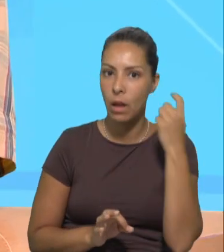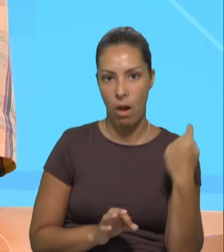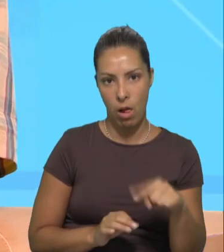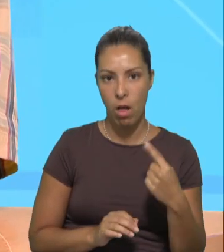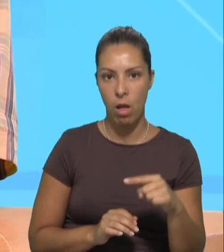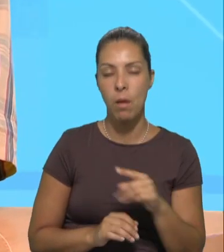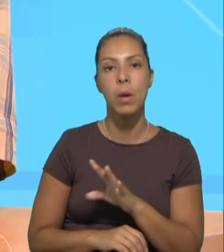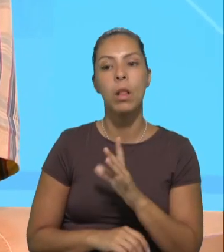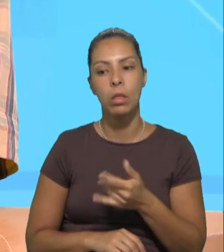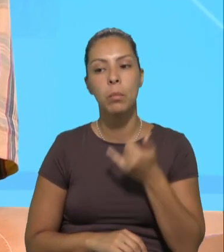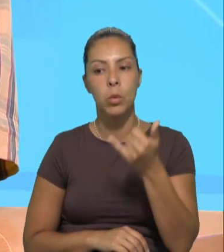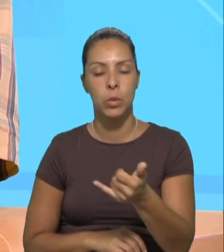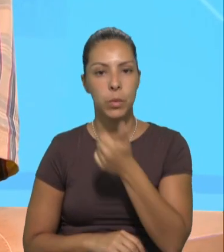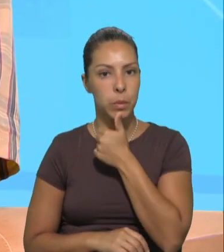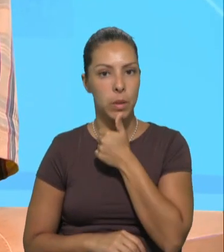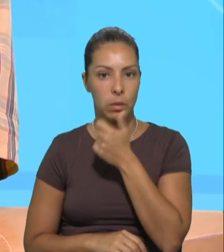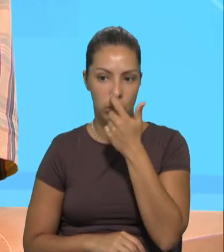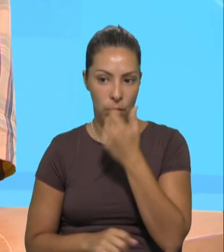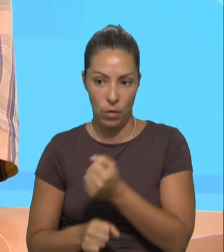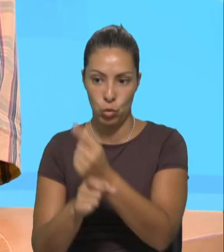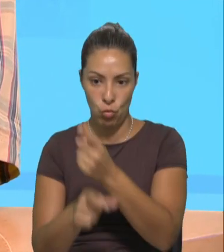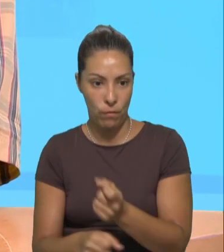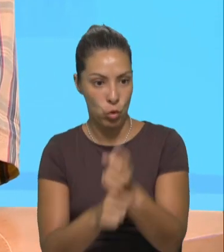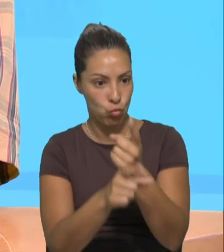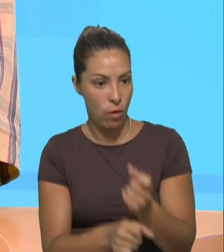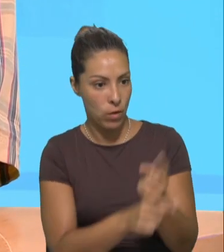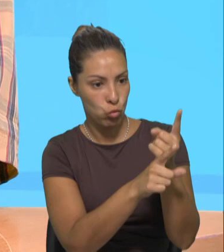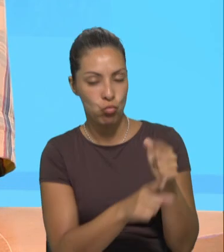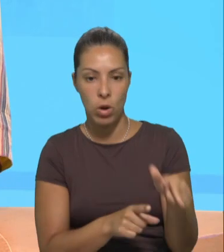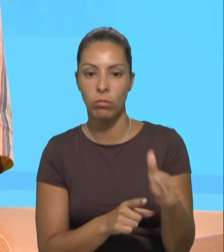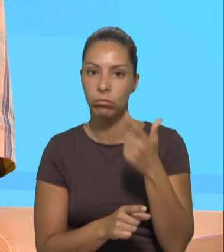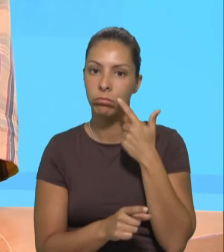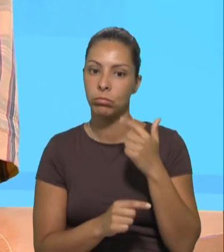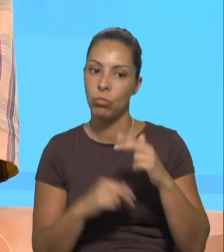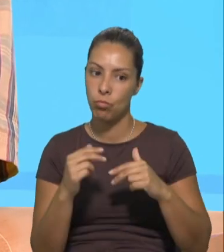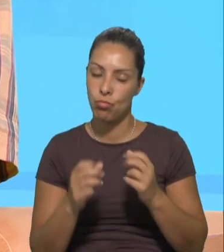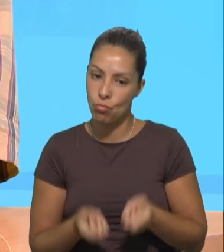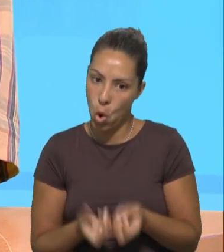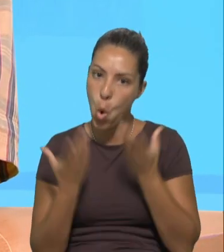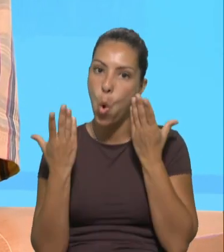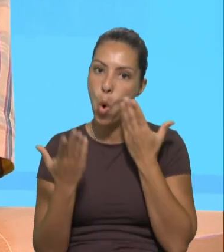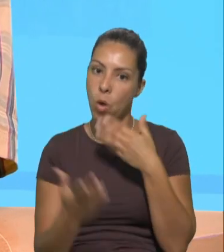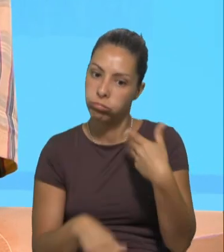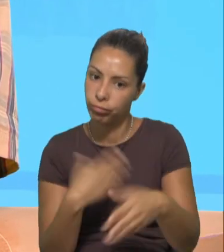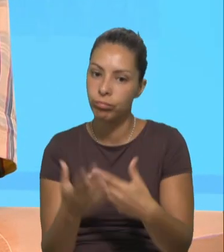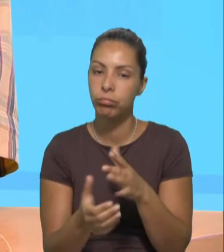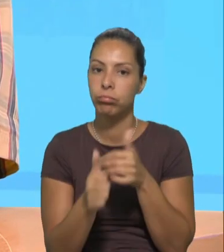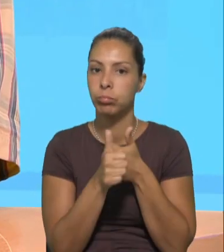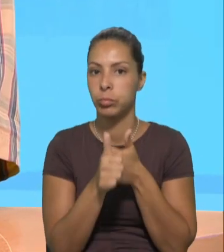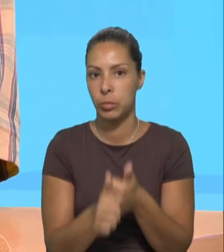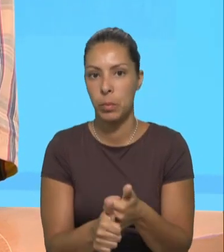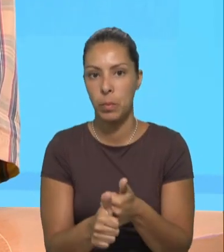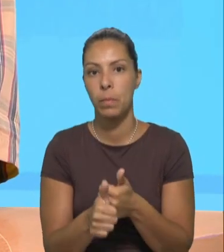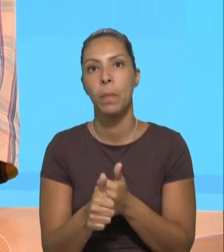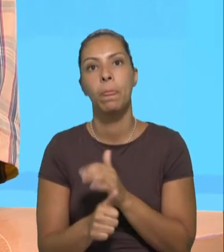depois tem que haver os obreiros, não é, que edificam e levantam e concretizam esse desenho, se quisermos. É isso, no fundo, que é